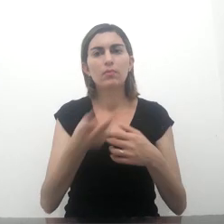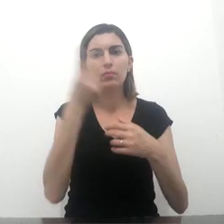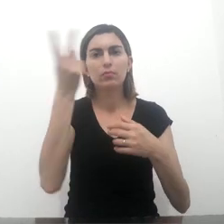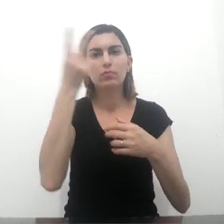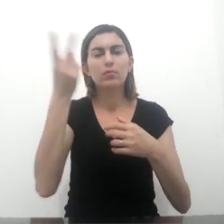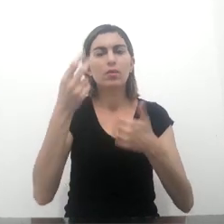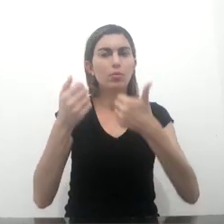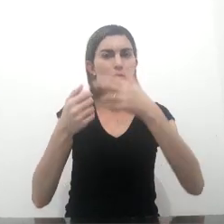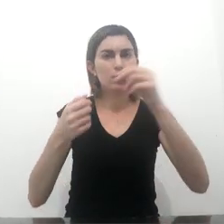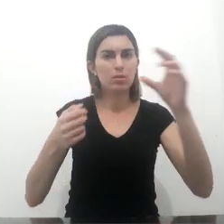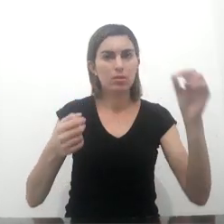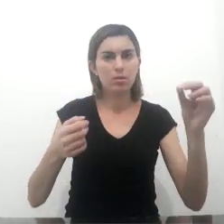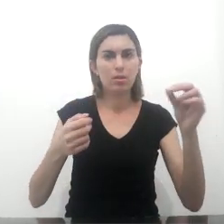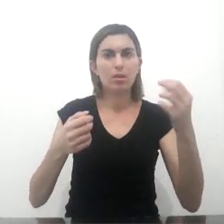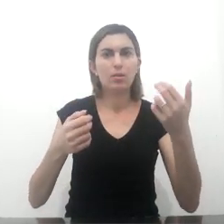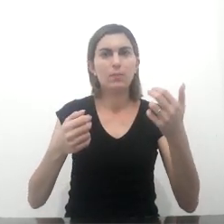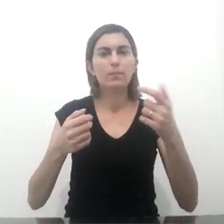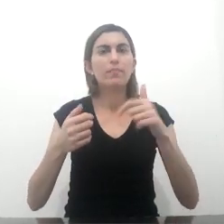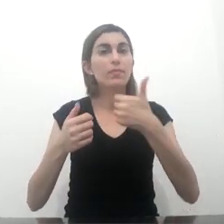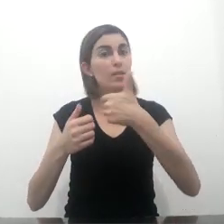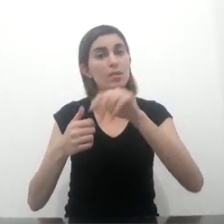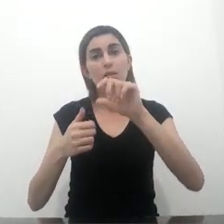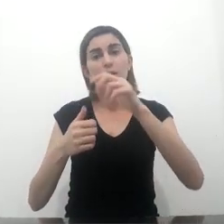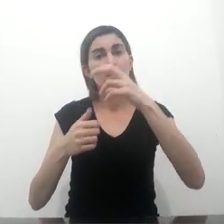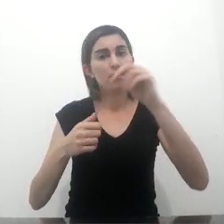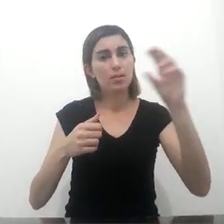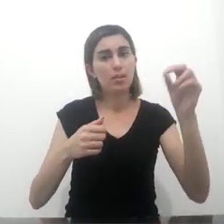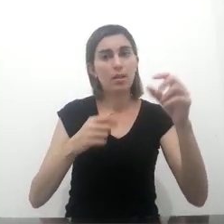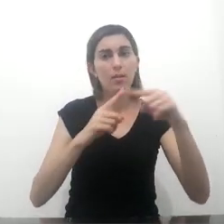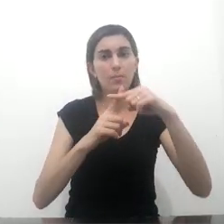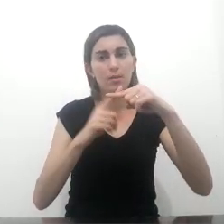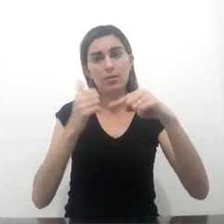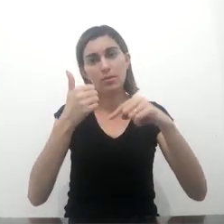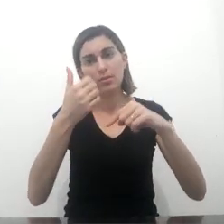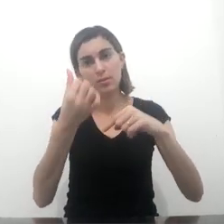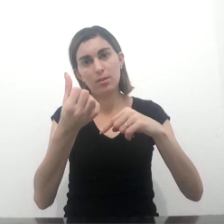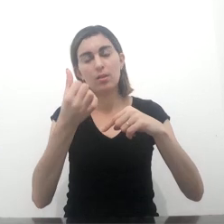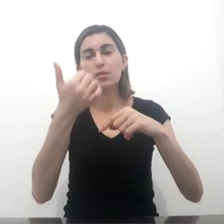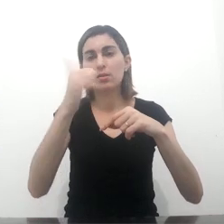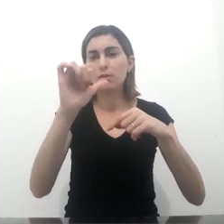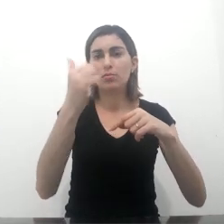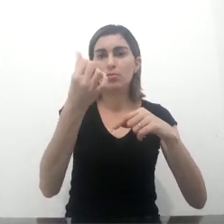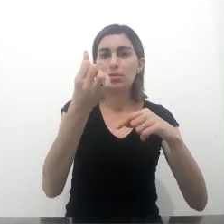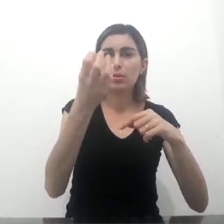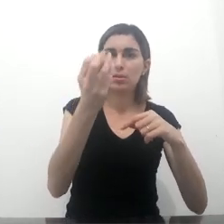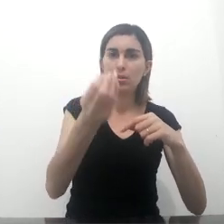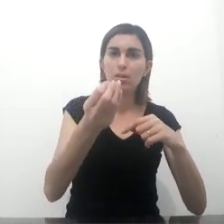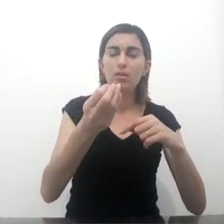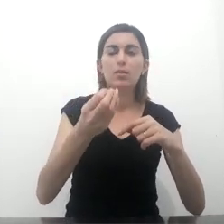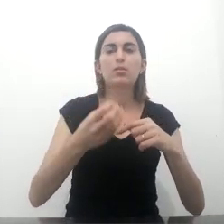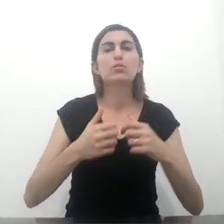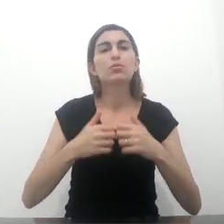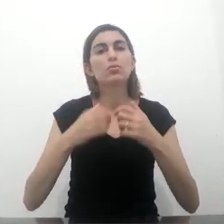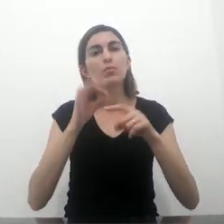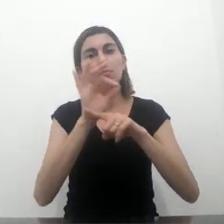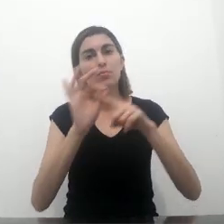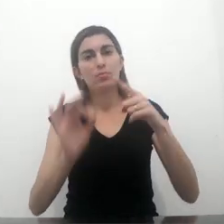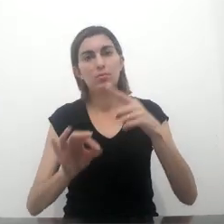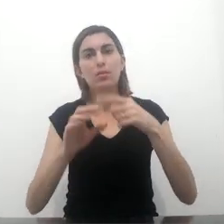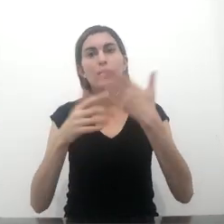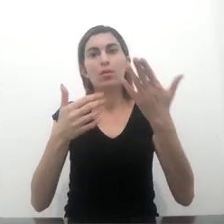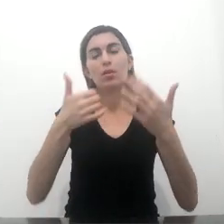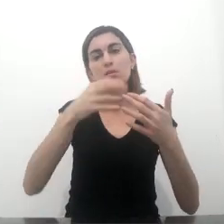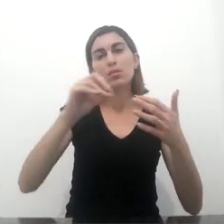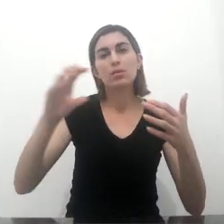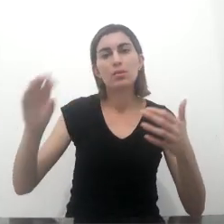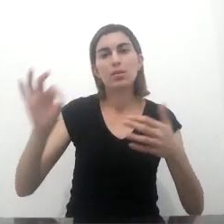o valor que é 100 mais 6, 106. Então, 2.650 igual a